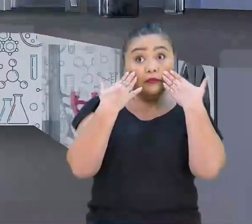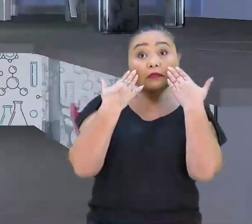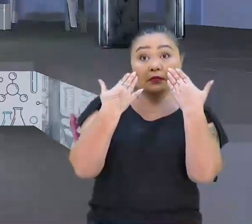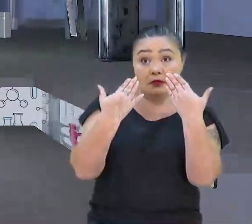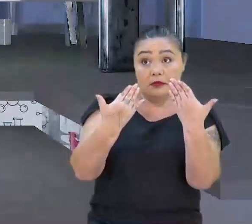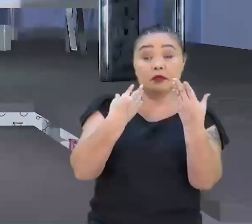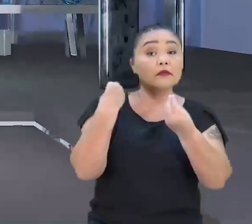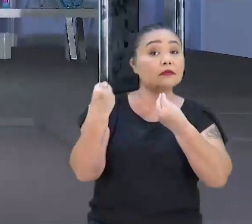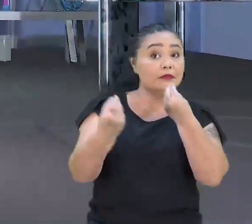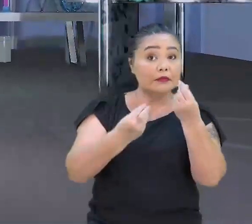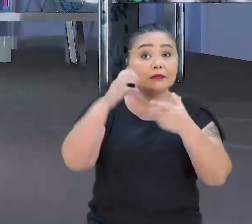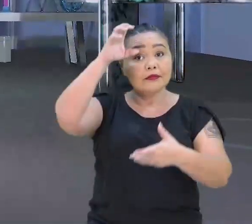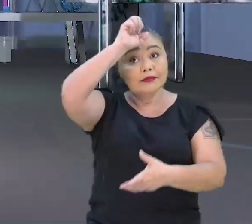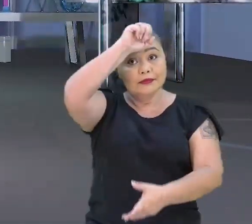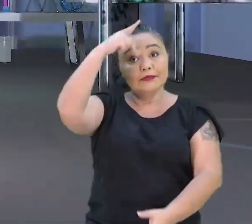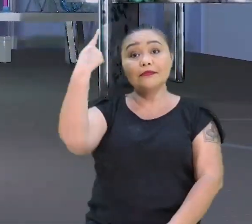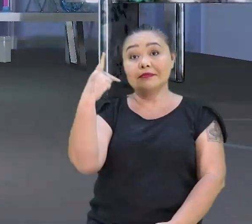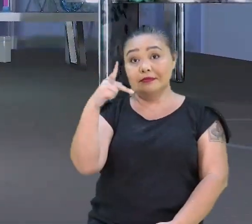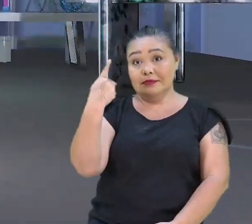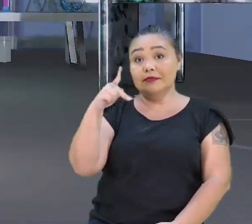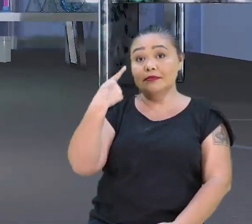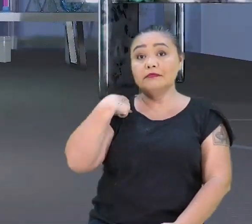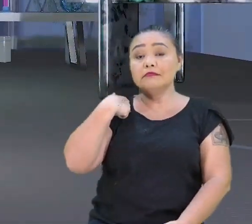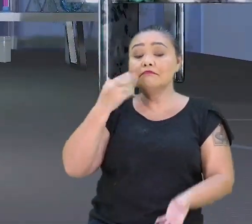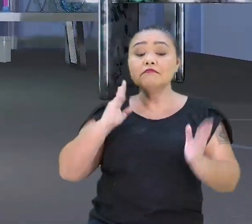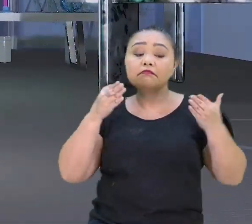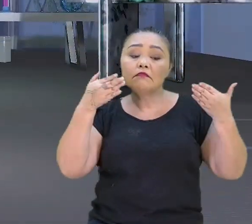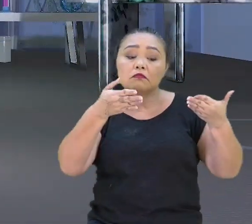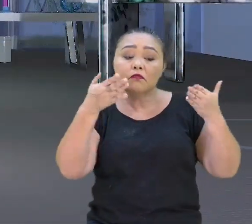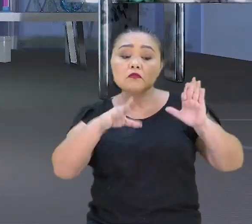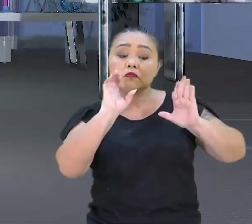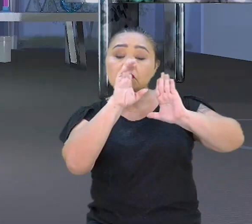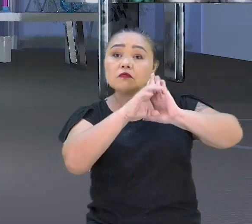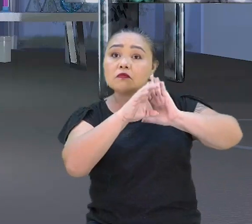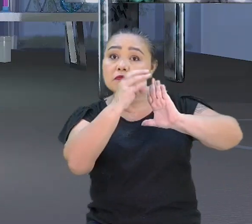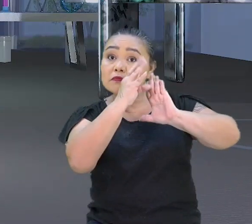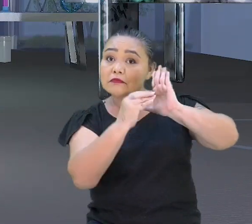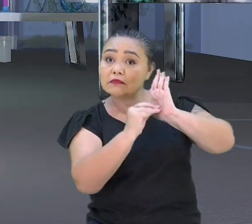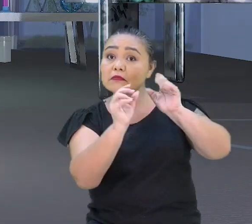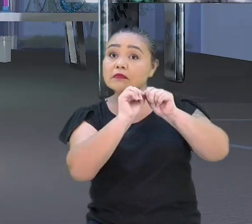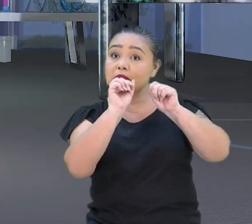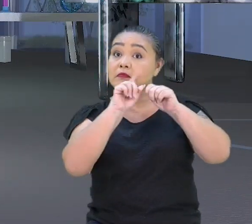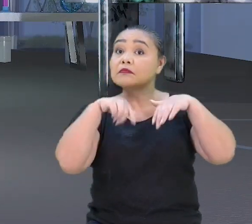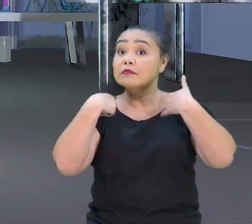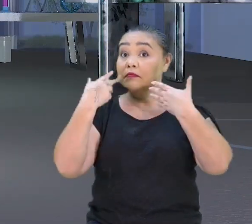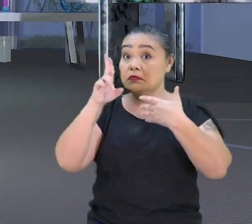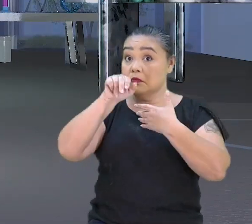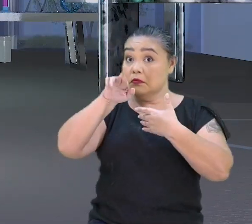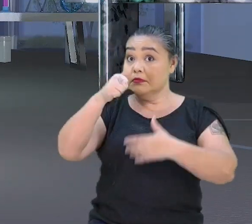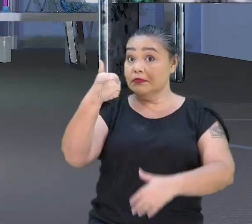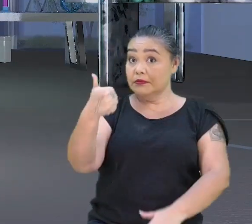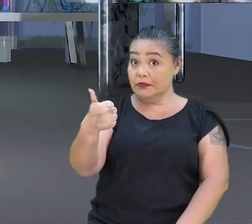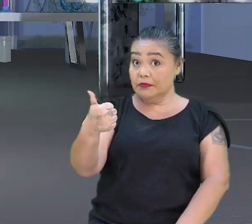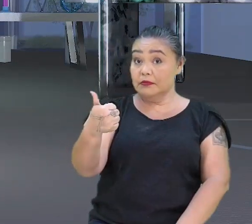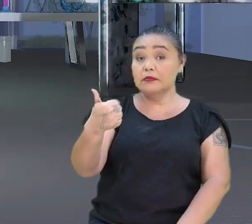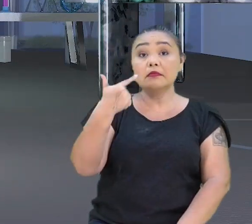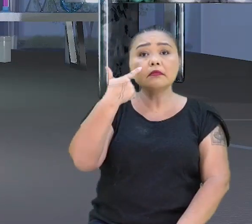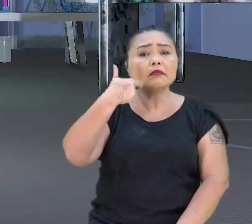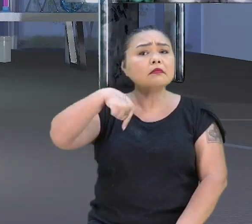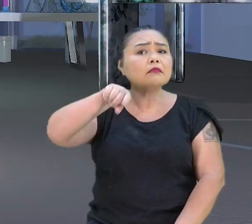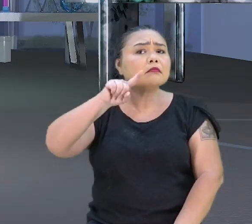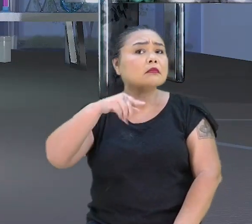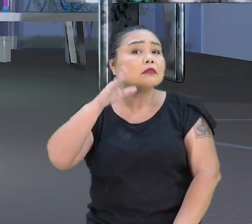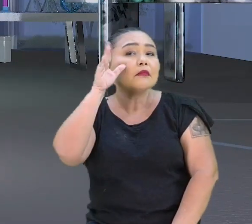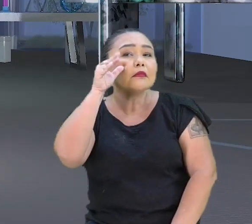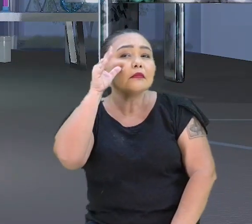que foi a aprendizagem de vocês em relação aos conteúdos que nós abordamos na nossa unidade 1. E aí, vocês estão curiosos